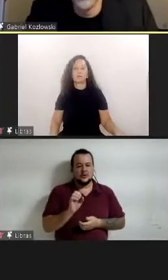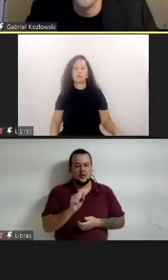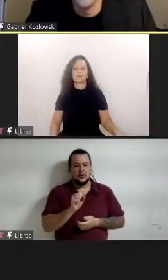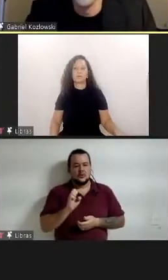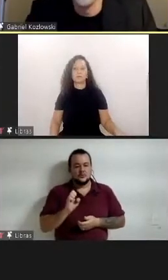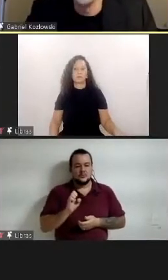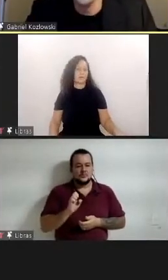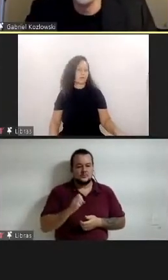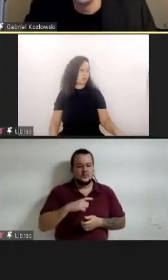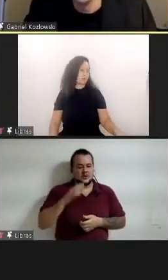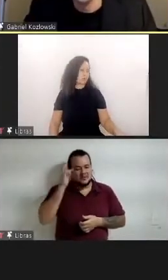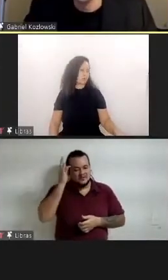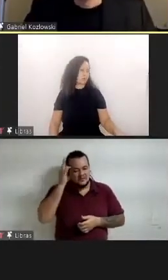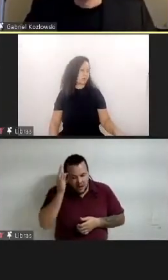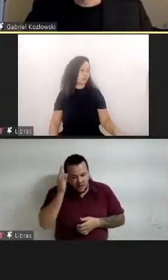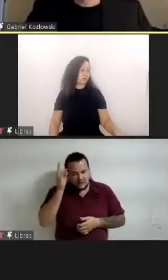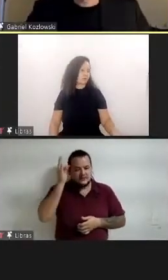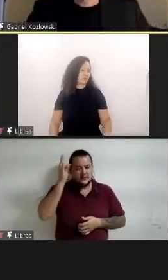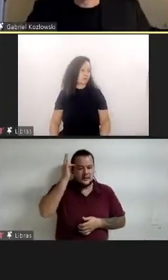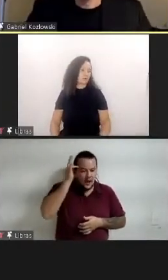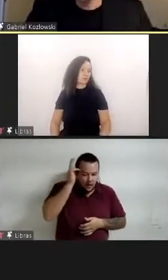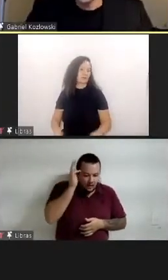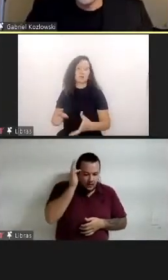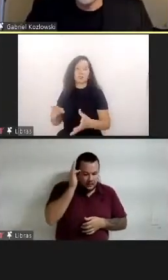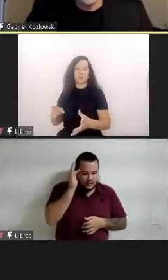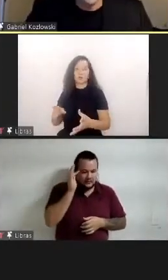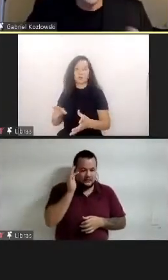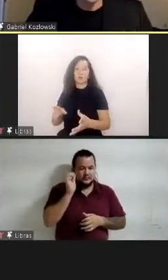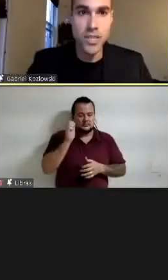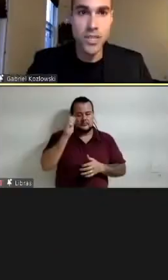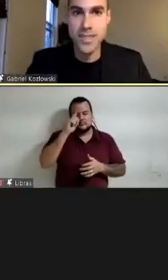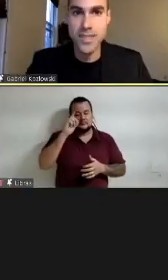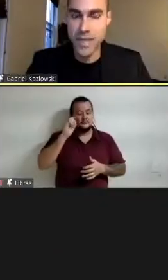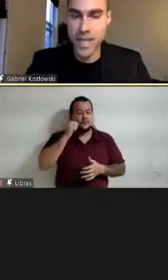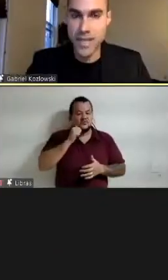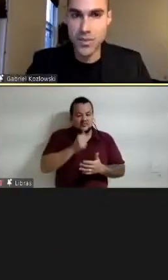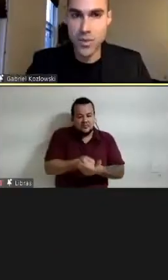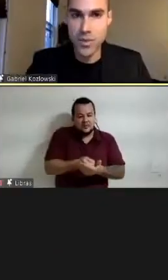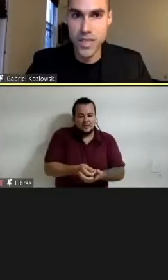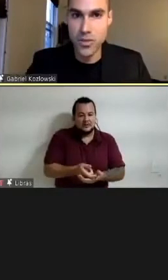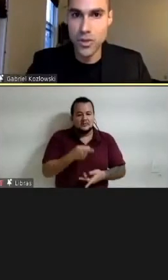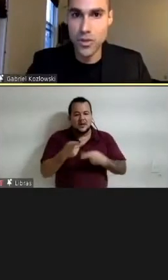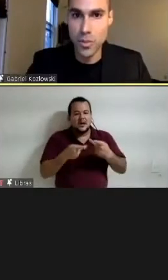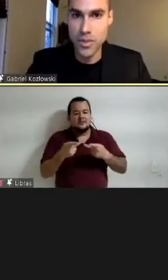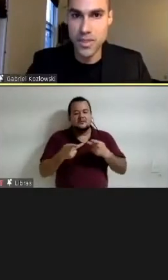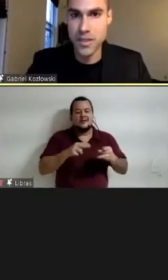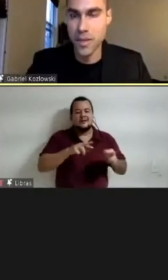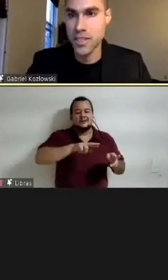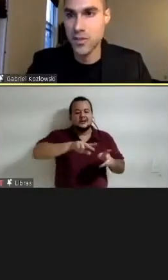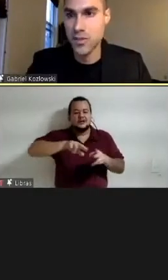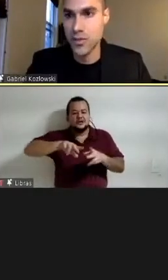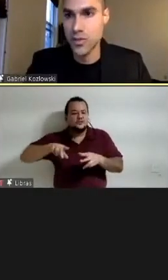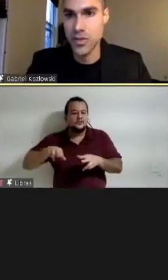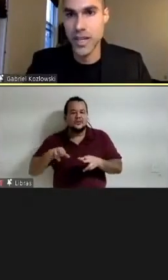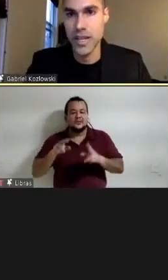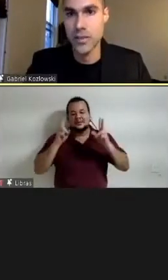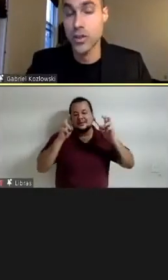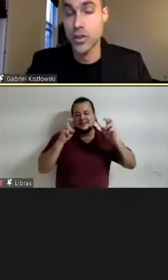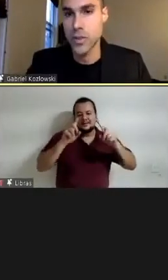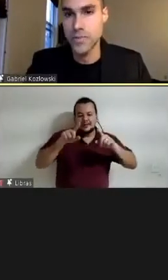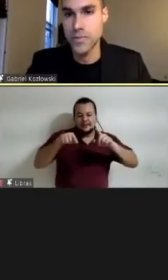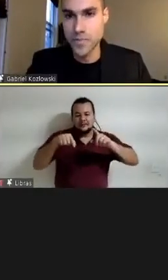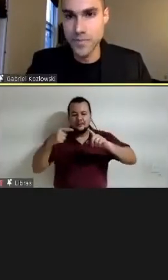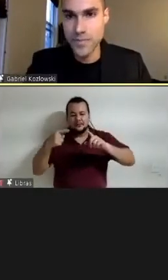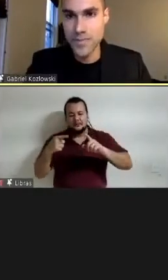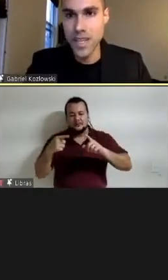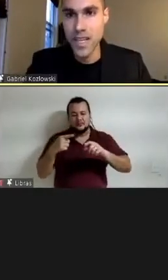teórica do feminismo, ela fala dessa multiplicação de termos depois da disseminação do conceito do antropoceno, a partir dos anos